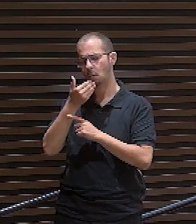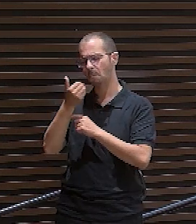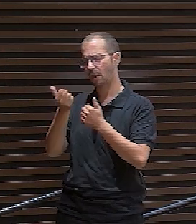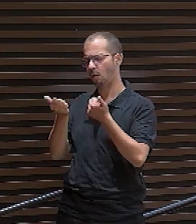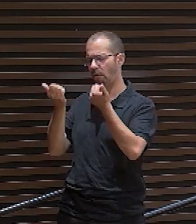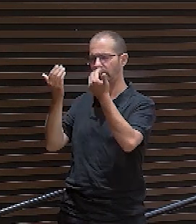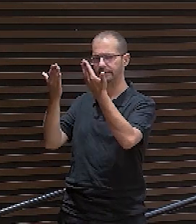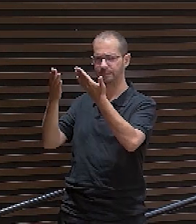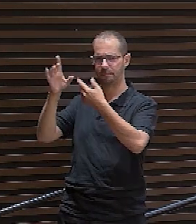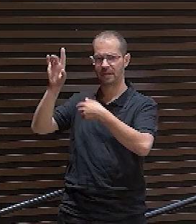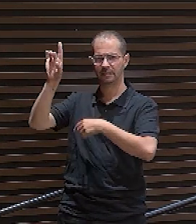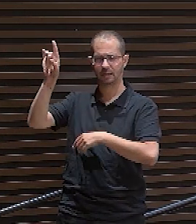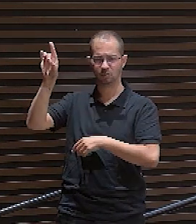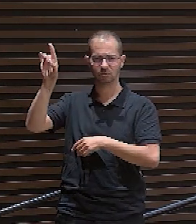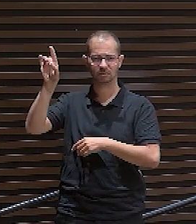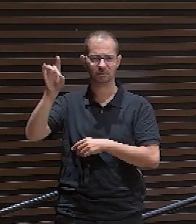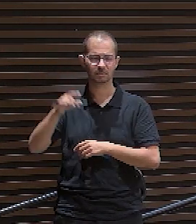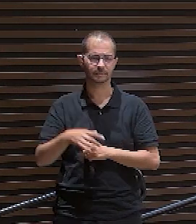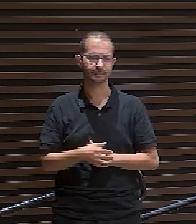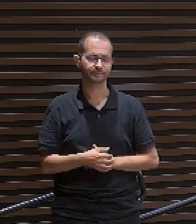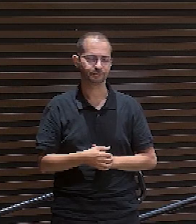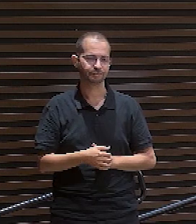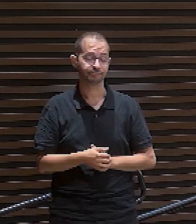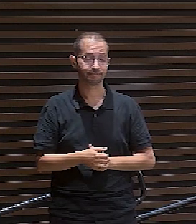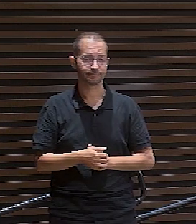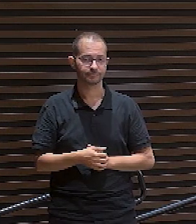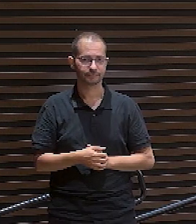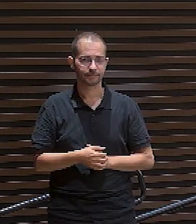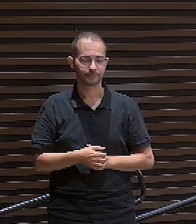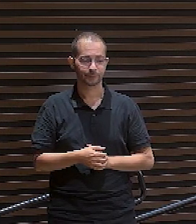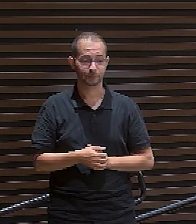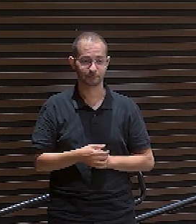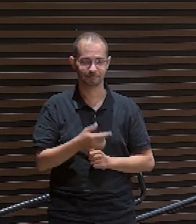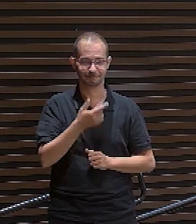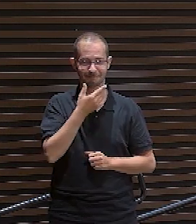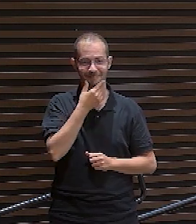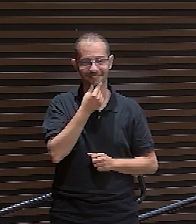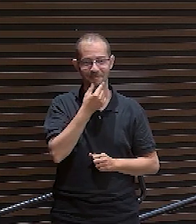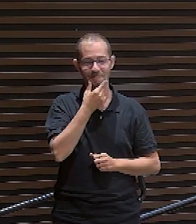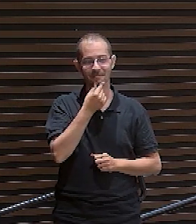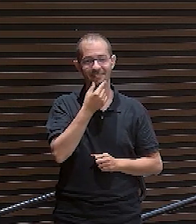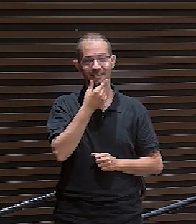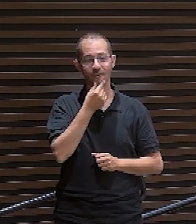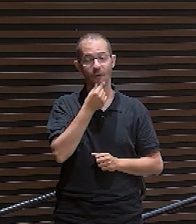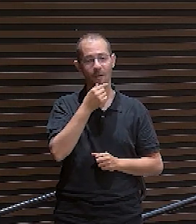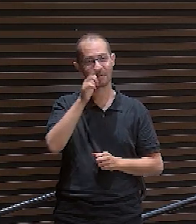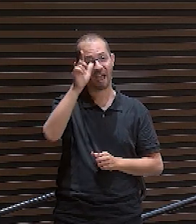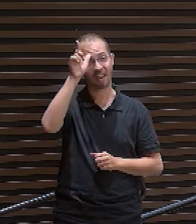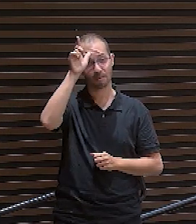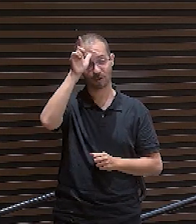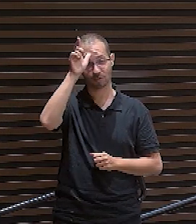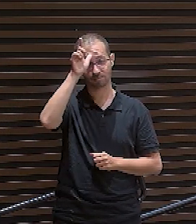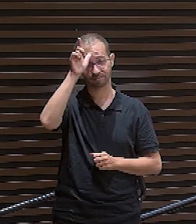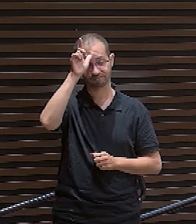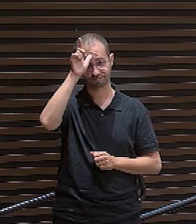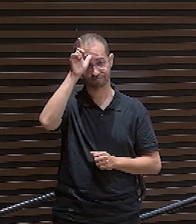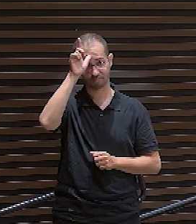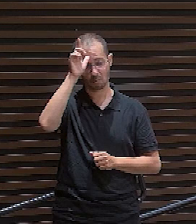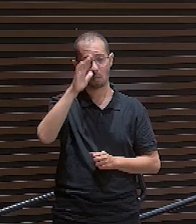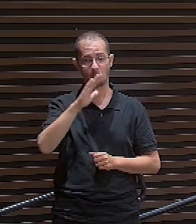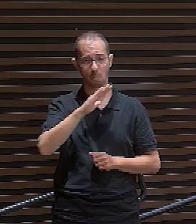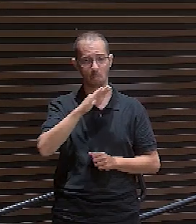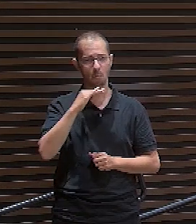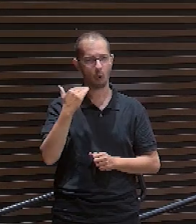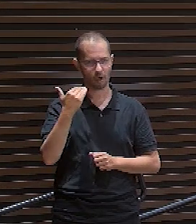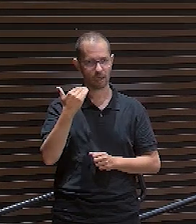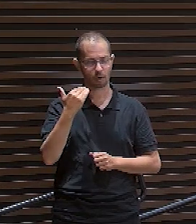Ele. Dietrich Bonhoeffer foi um alemão que foi morto.